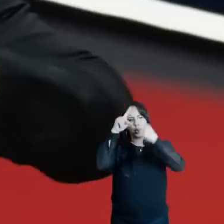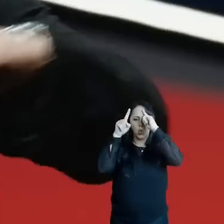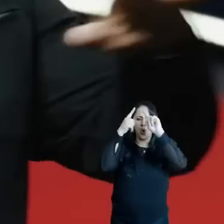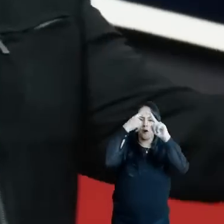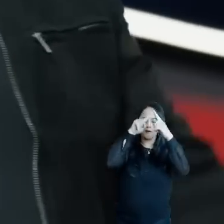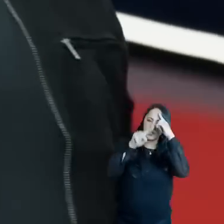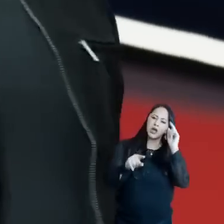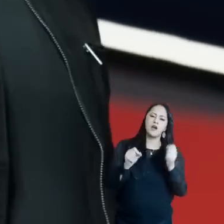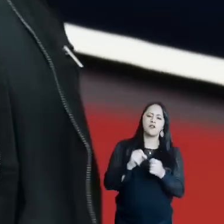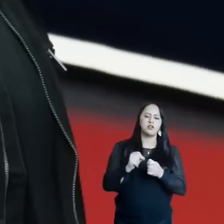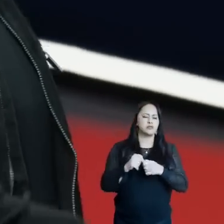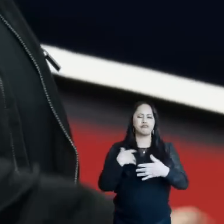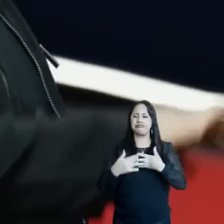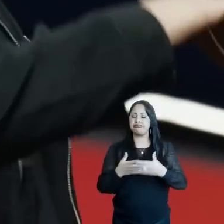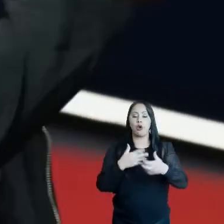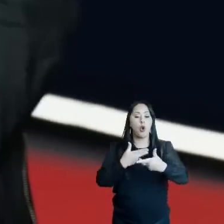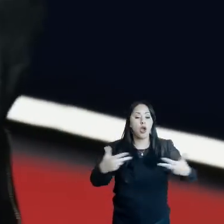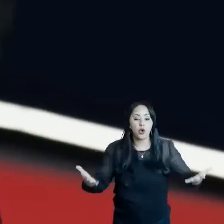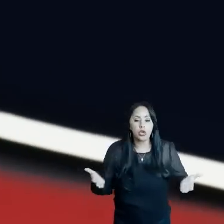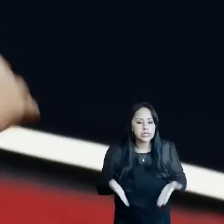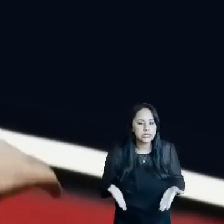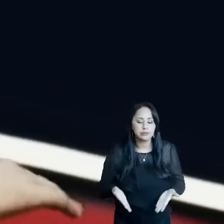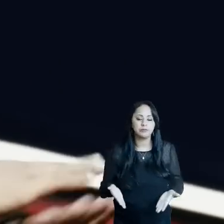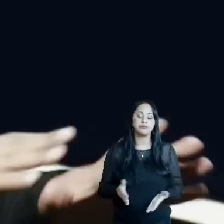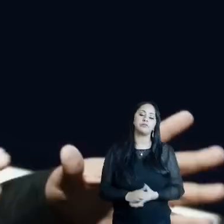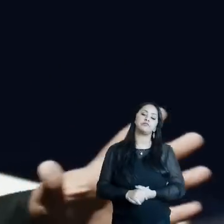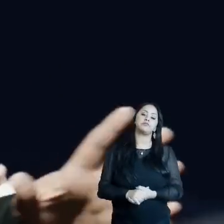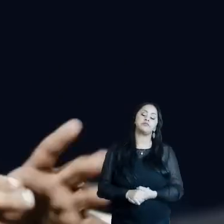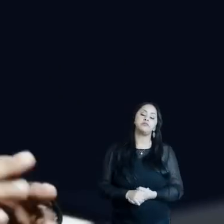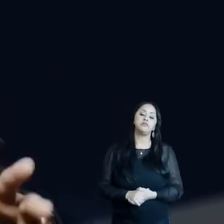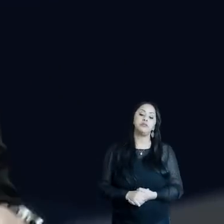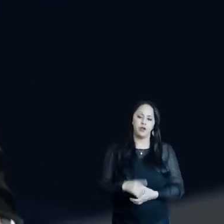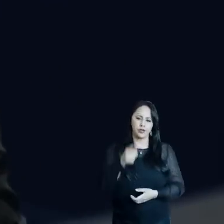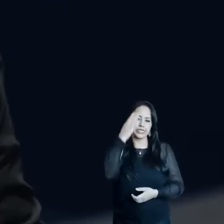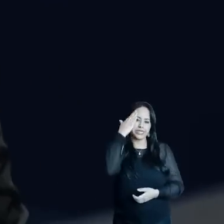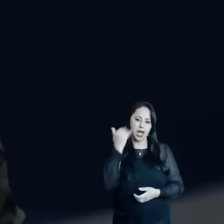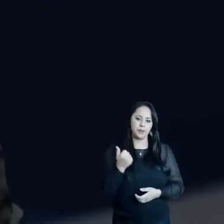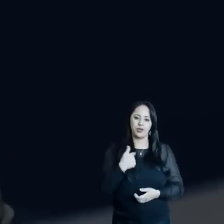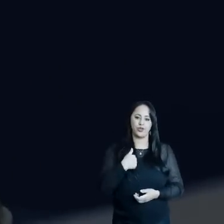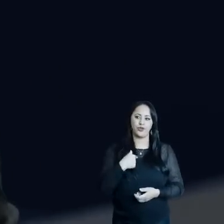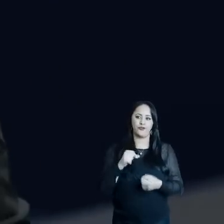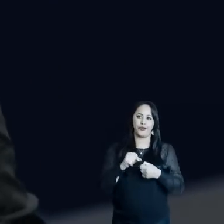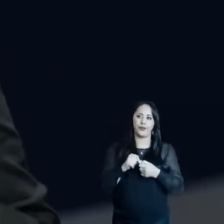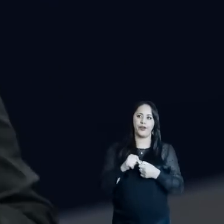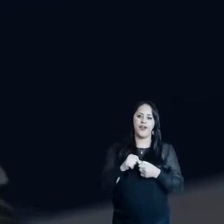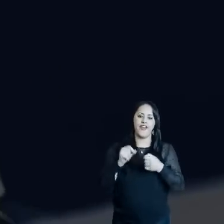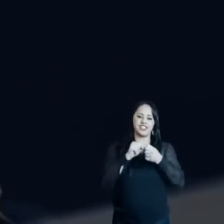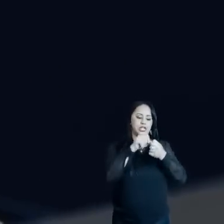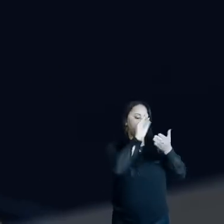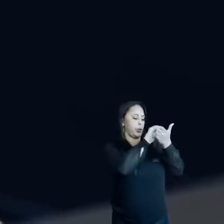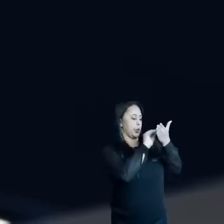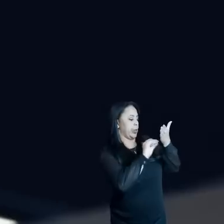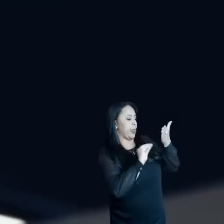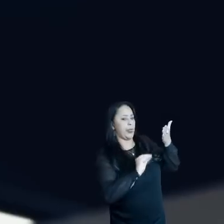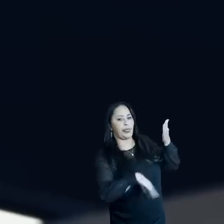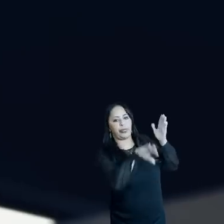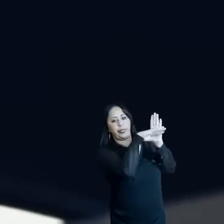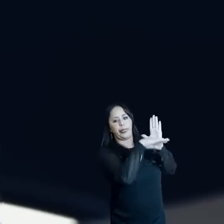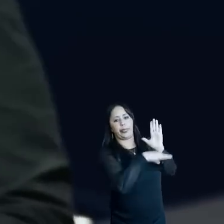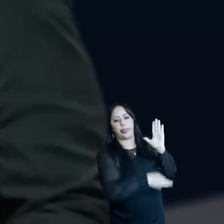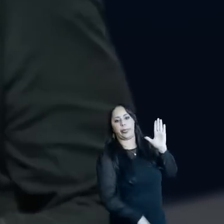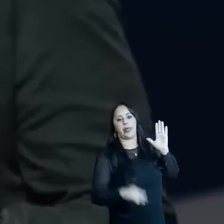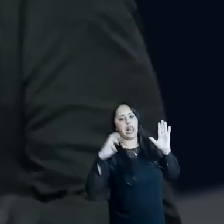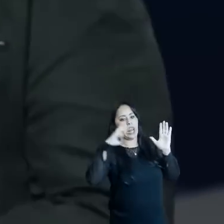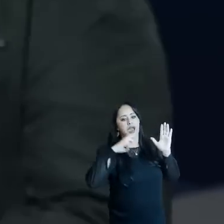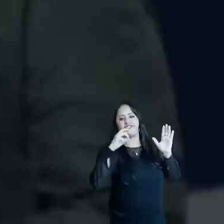dúvida, fazer mentoria, seja lá o que for acontecer aqui, porque vocês sabem muito bem que eu não fico fazendo roteiro de live, eu não preparo para live, não